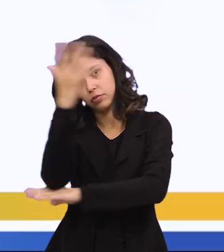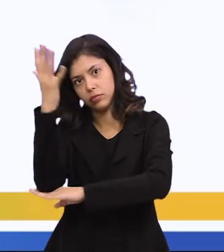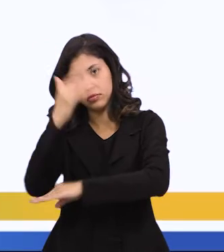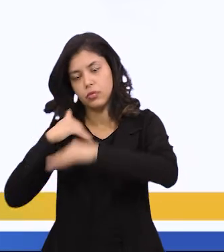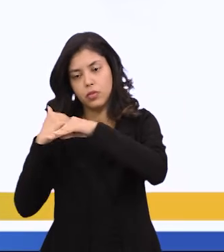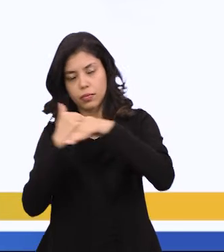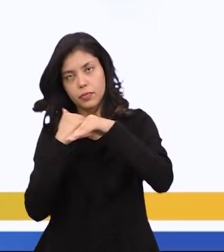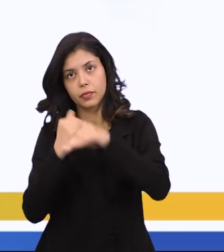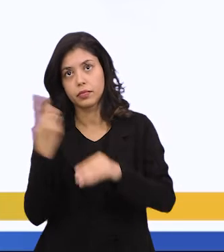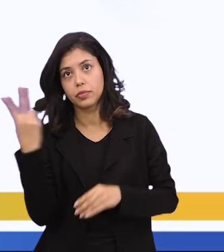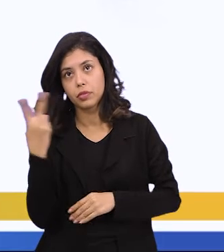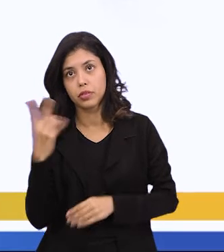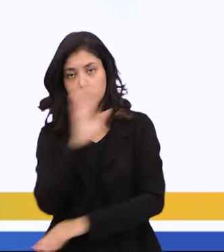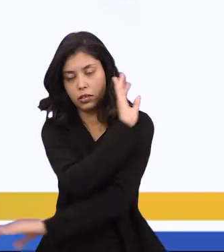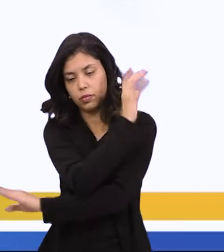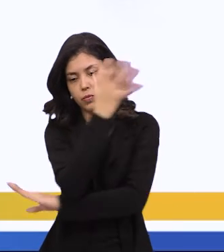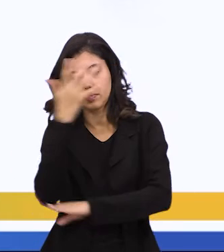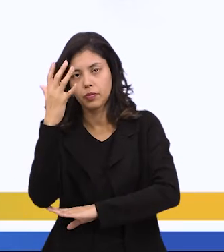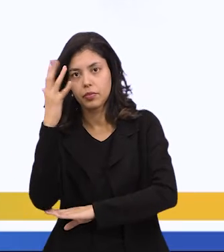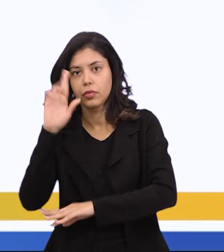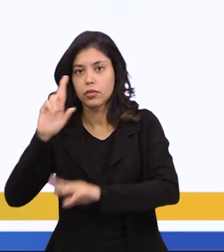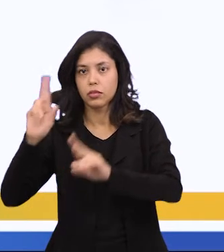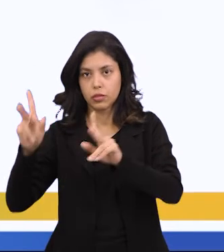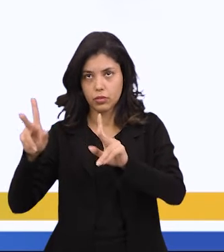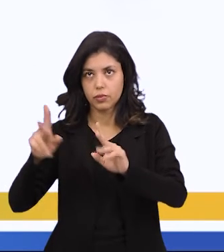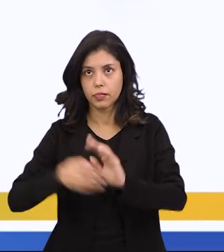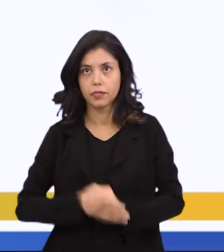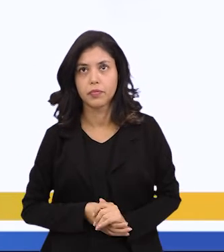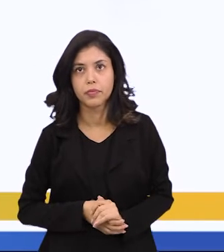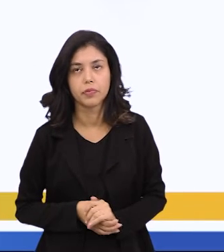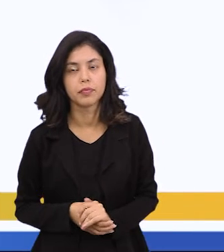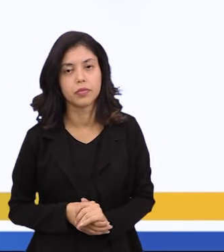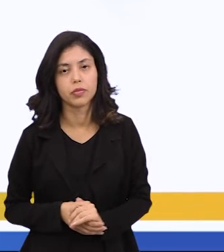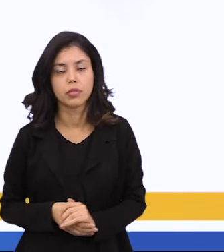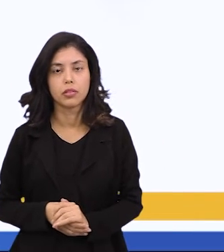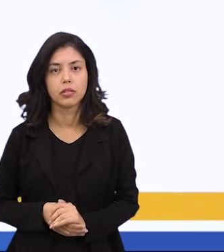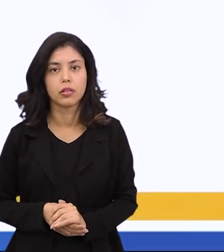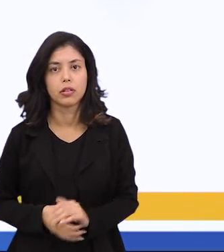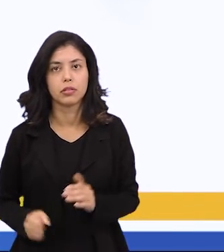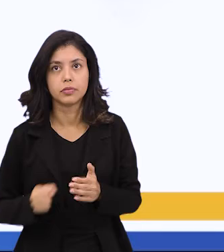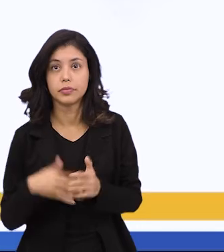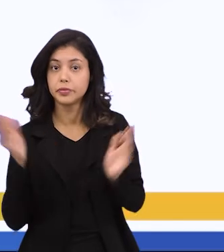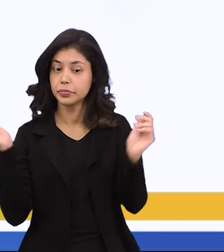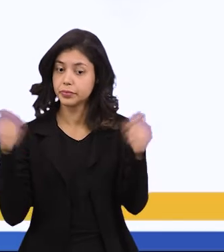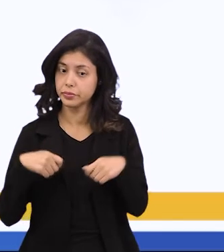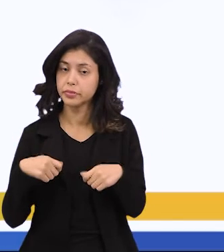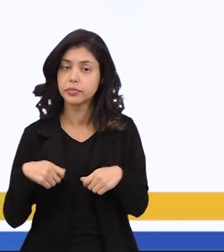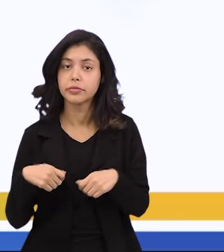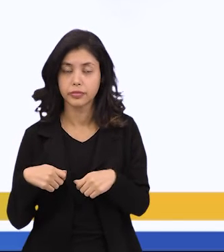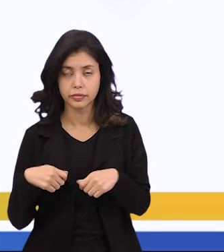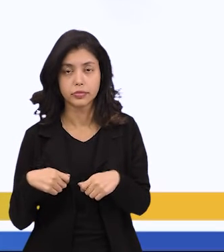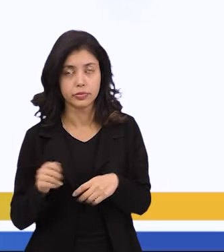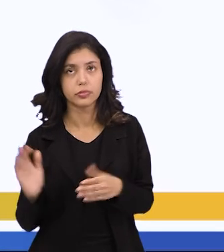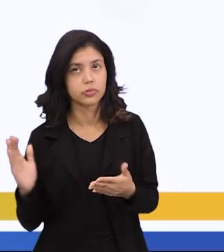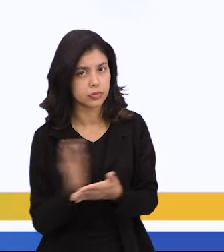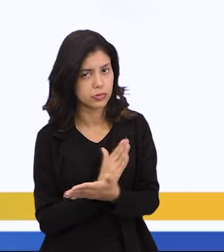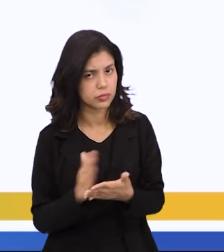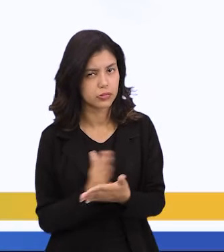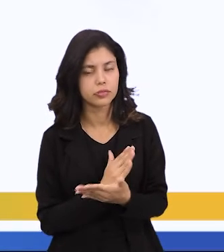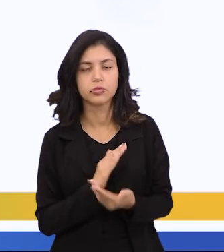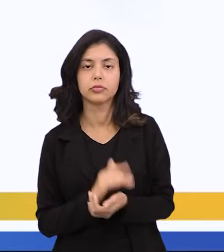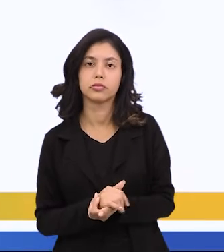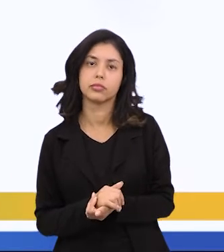iguais e no segundo quadro nós temos umas árvores ali diferentes. Muito provavelmente houve